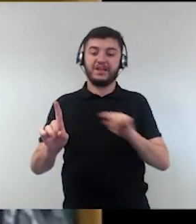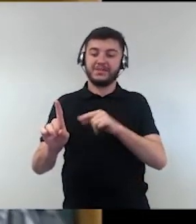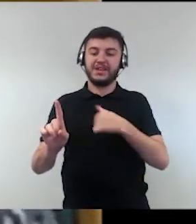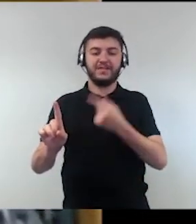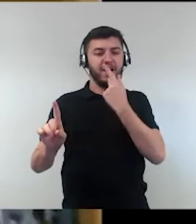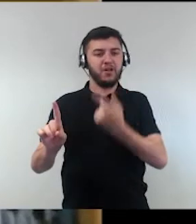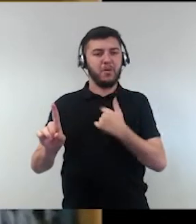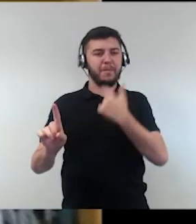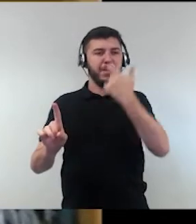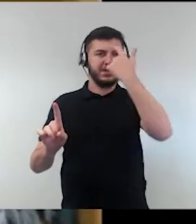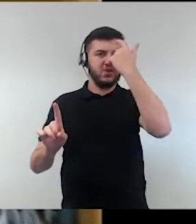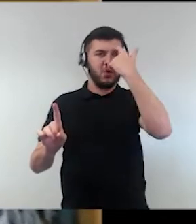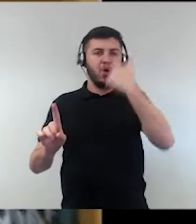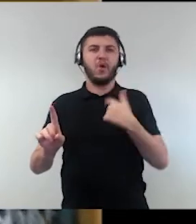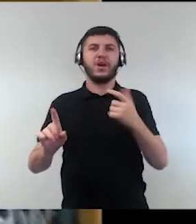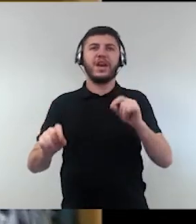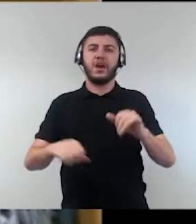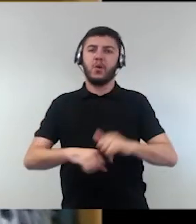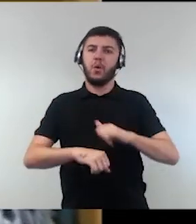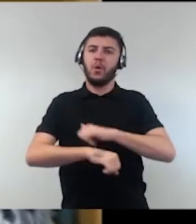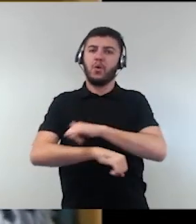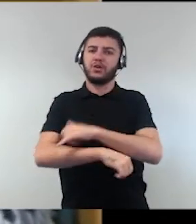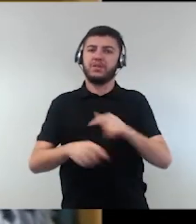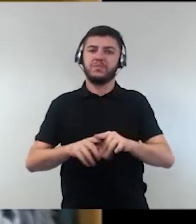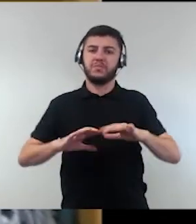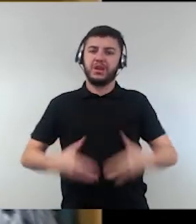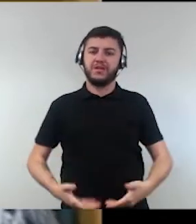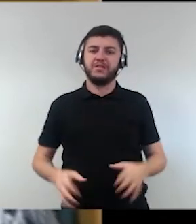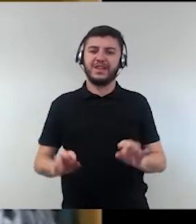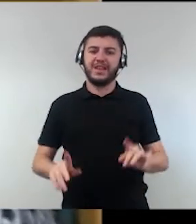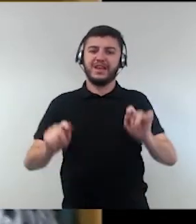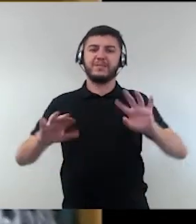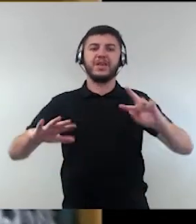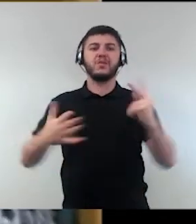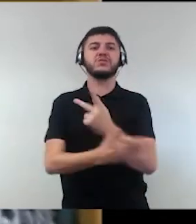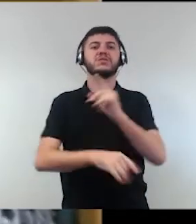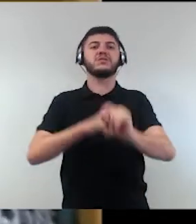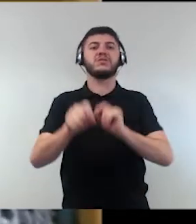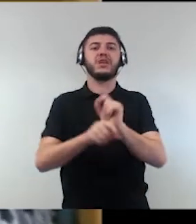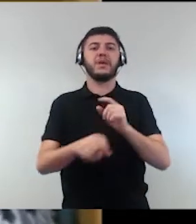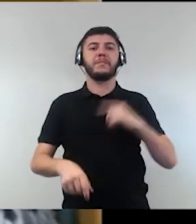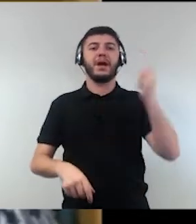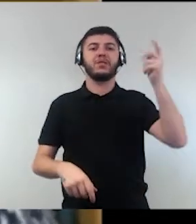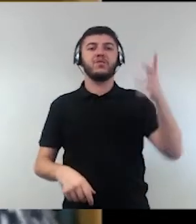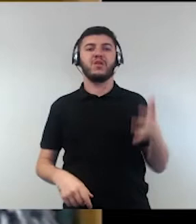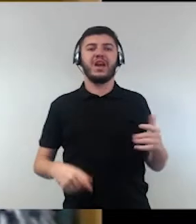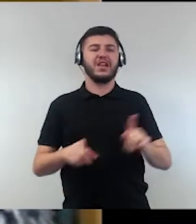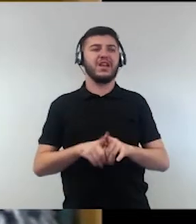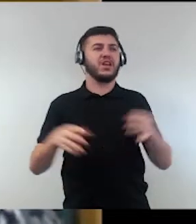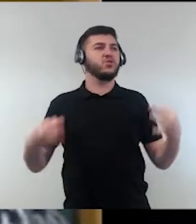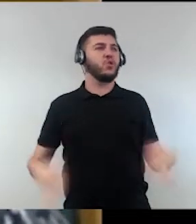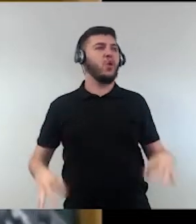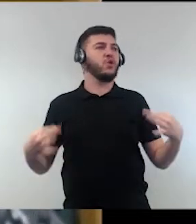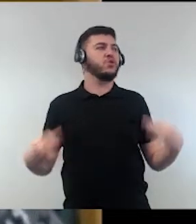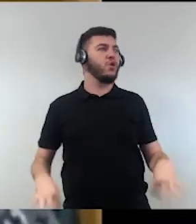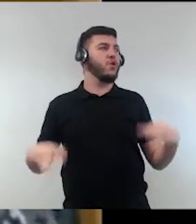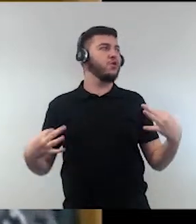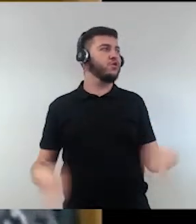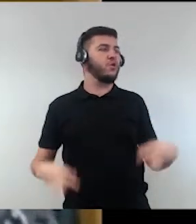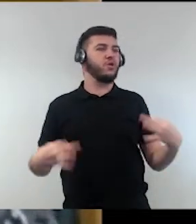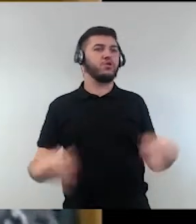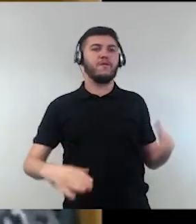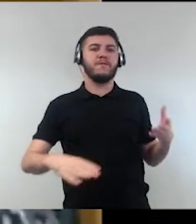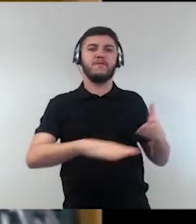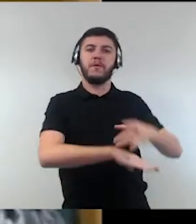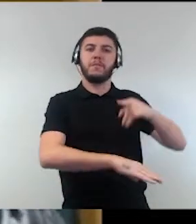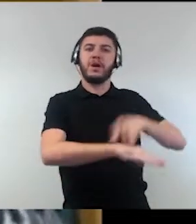não percebeu. E um dia, de madrugada, ela sentiu fortes dores abdominais, foi ao banheiro, pariu um